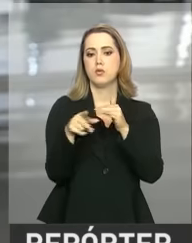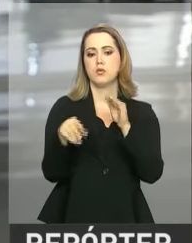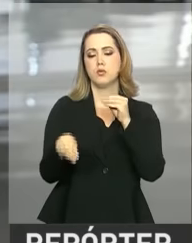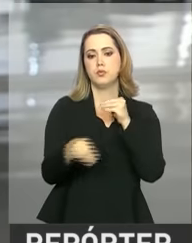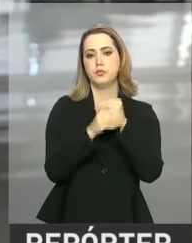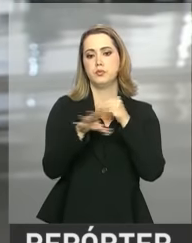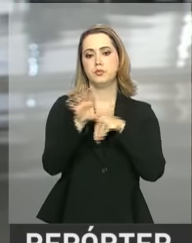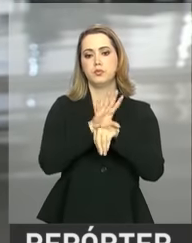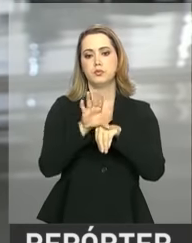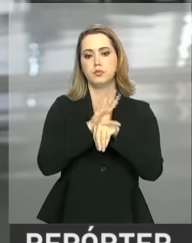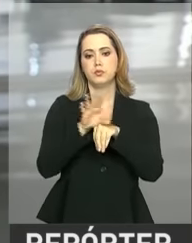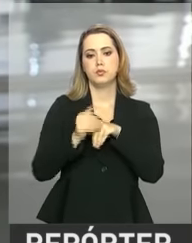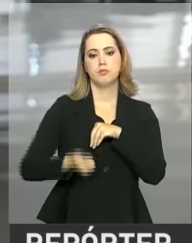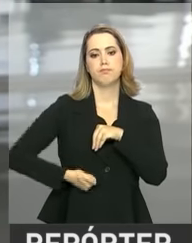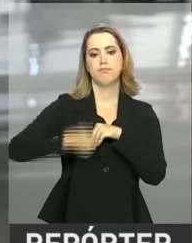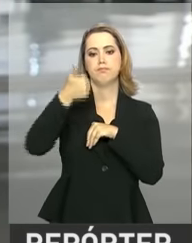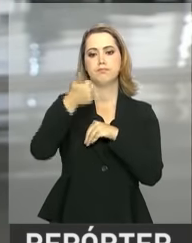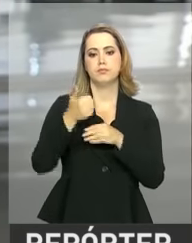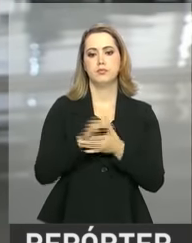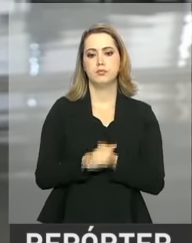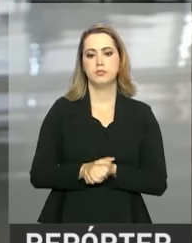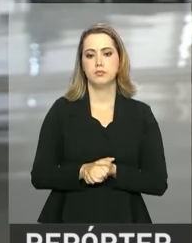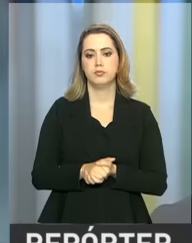indicadores econômicos do país melhorarem.